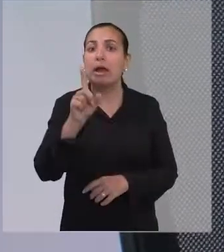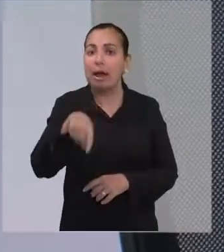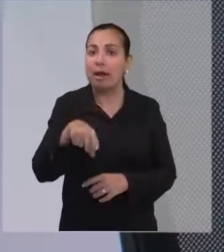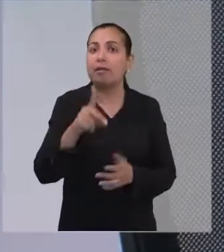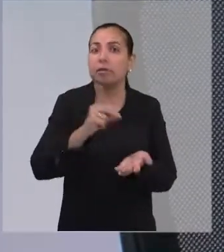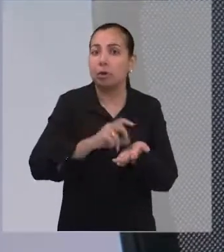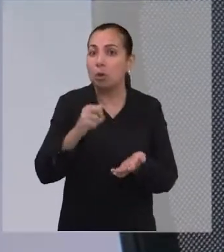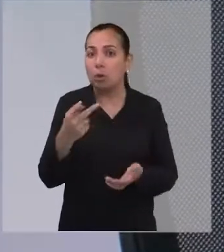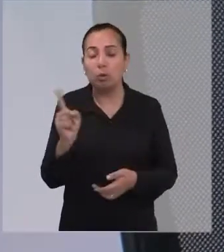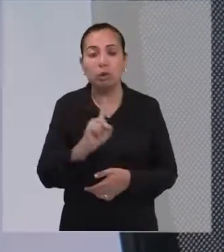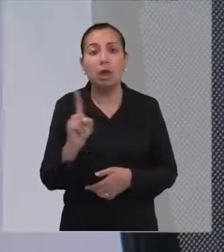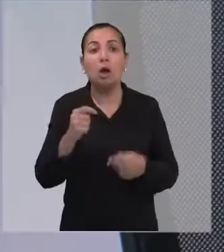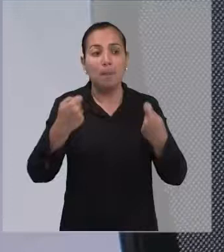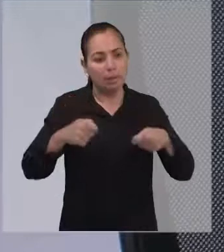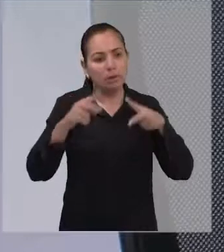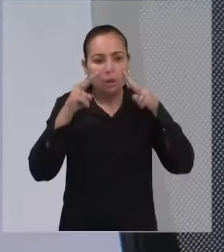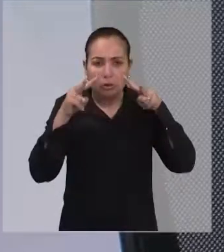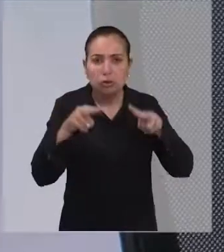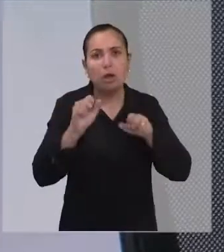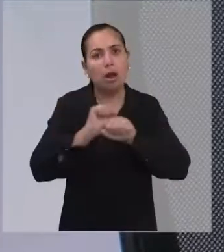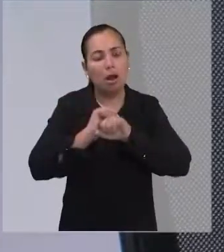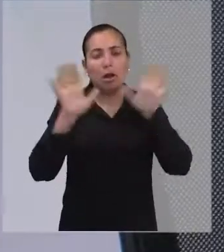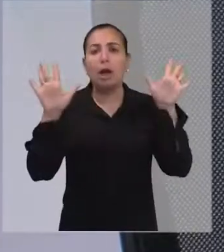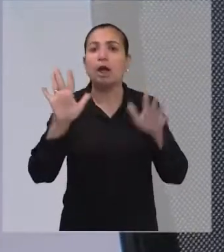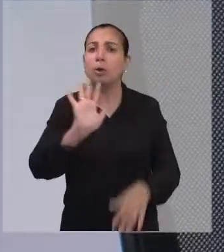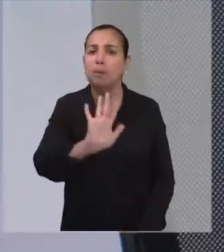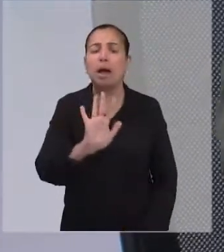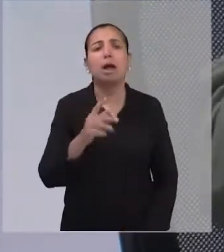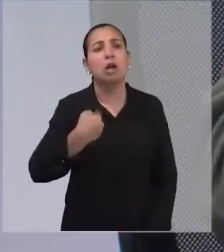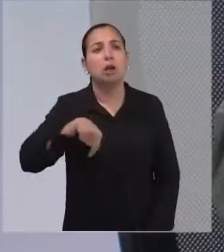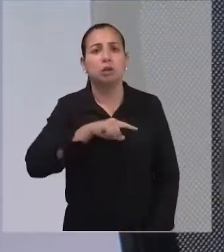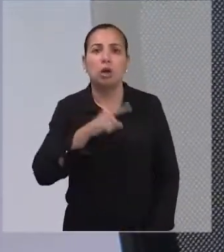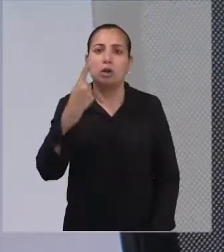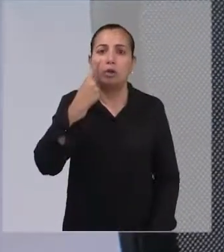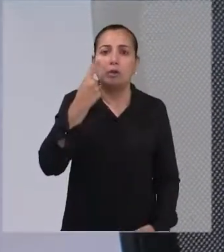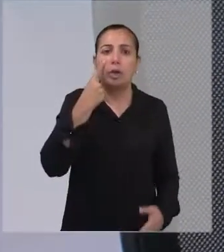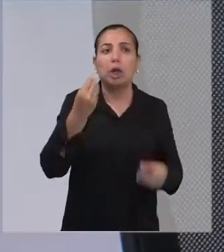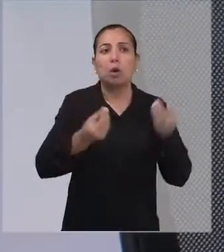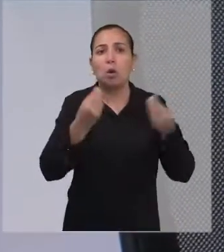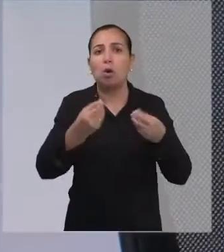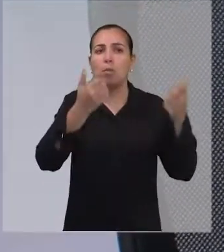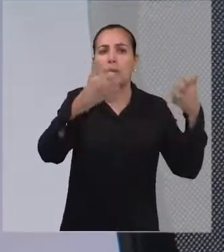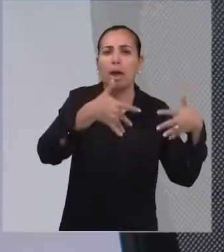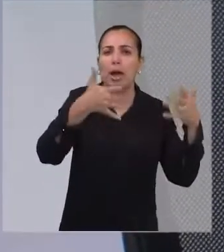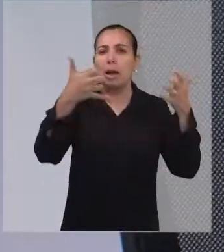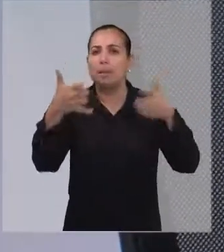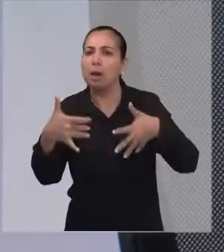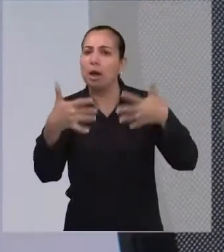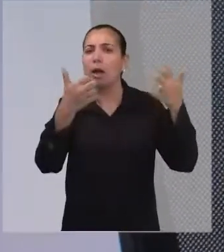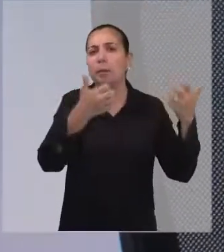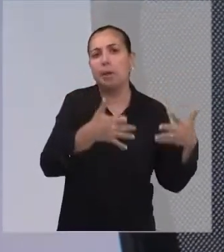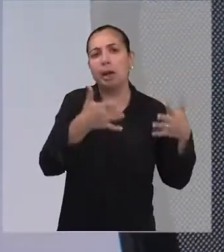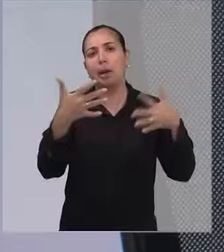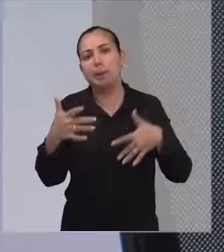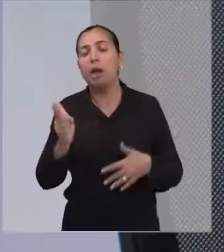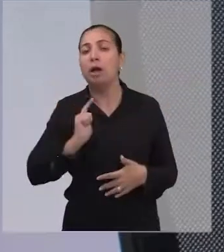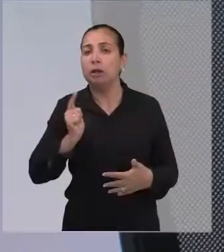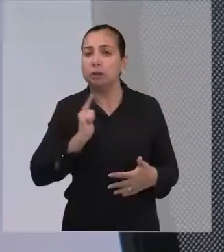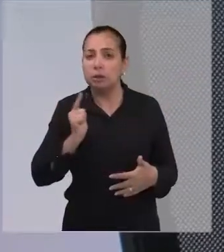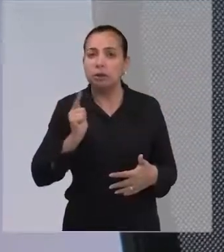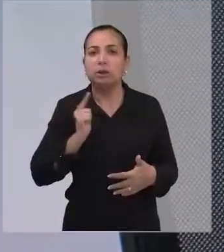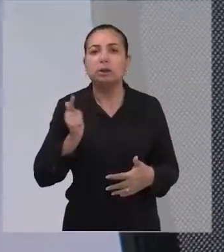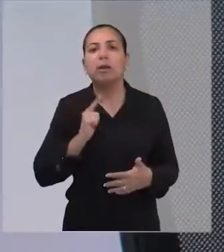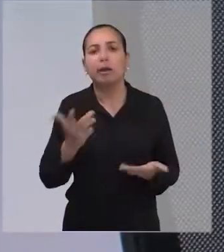eles de fato são enxergados. O que a gente ainda tem é o discurso que quer jogar os panos mornos, né? Não é bem